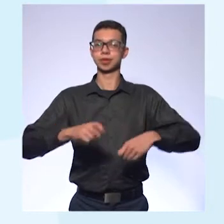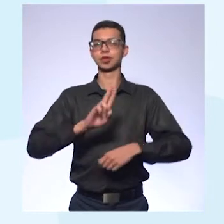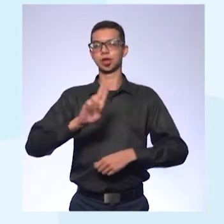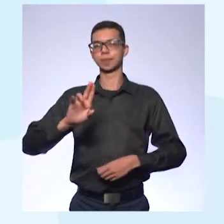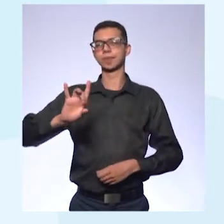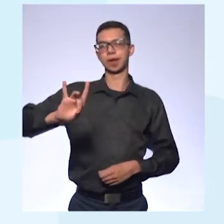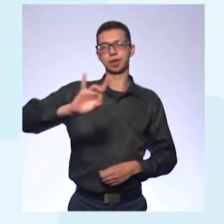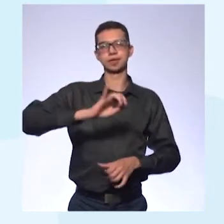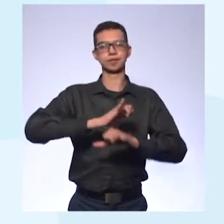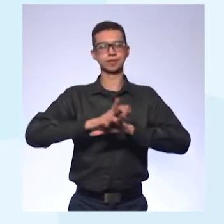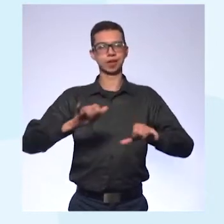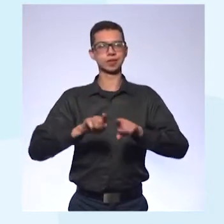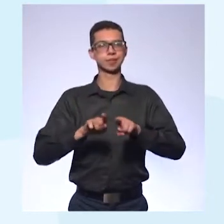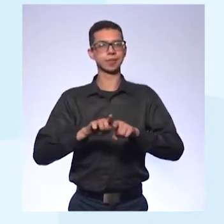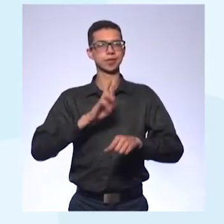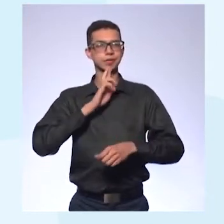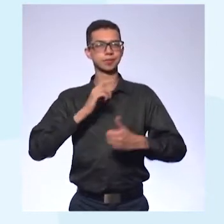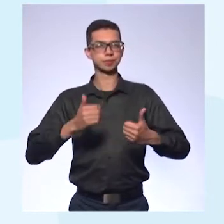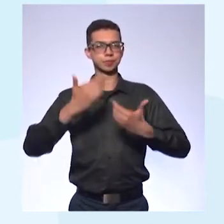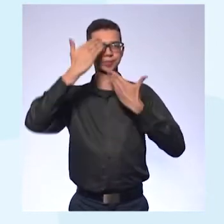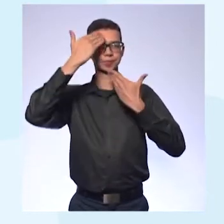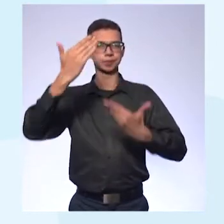fazer a devolutiva. Obrigada.